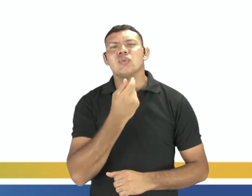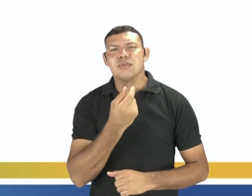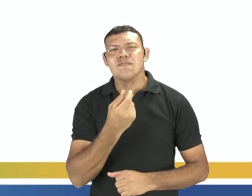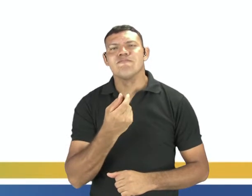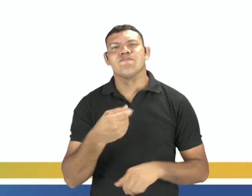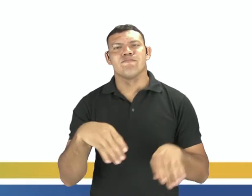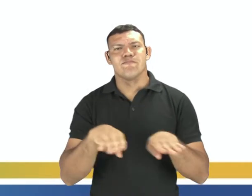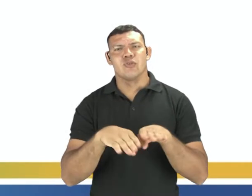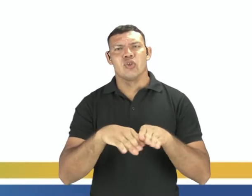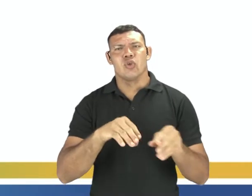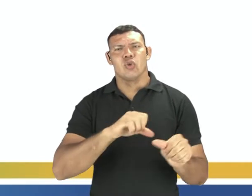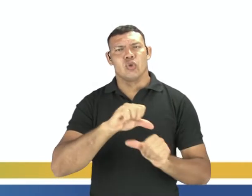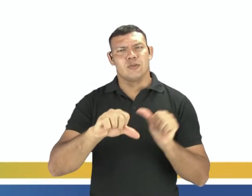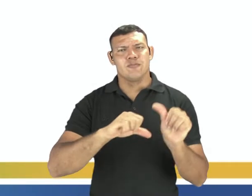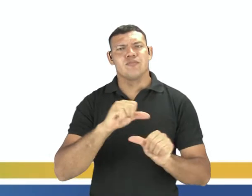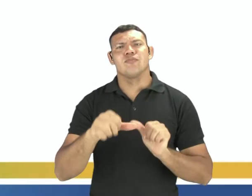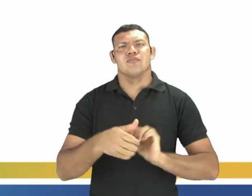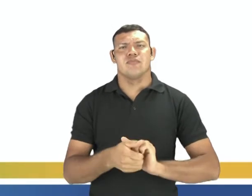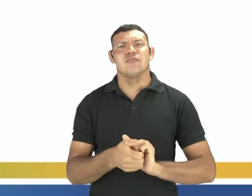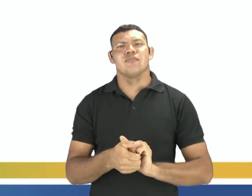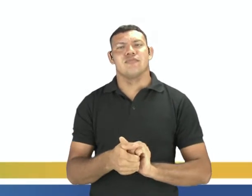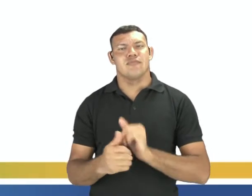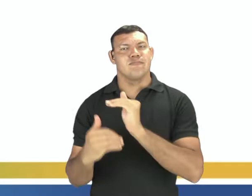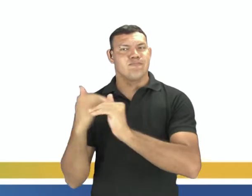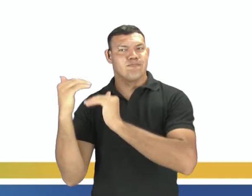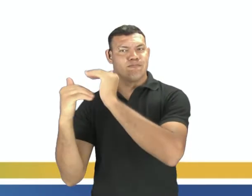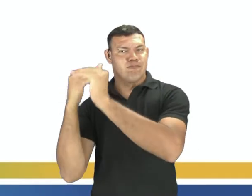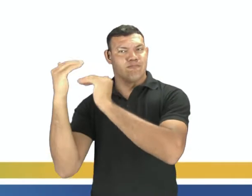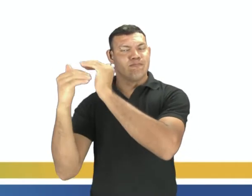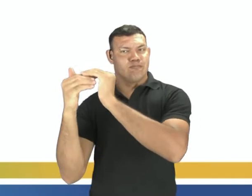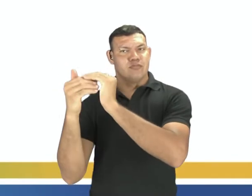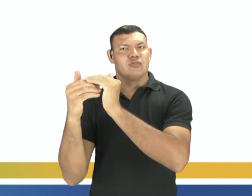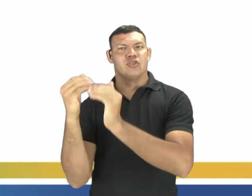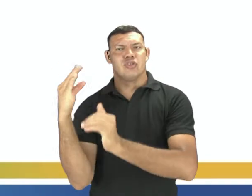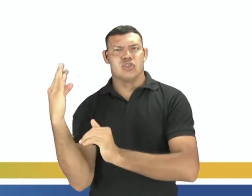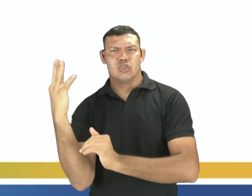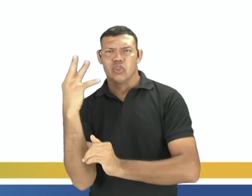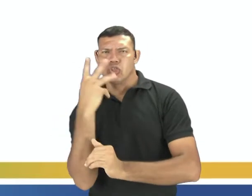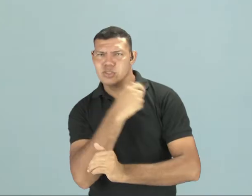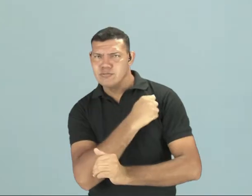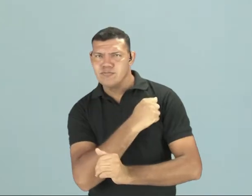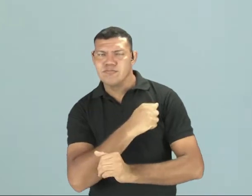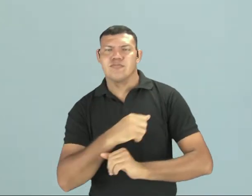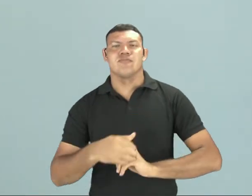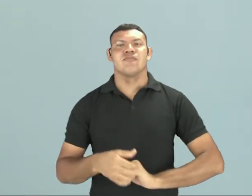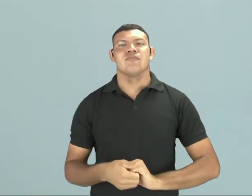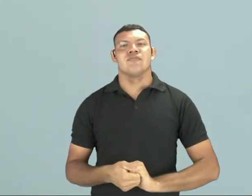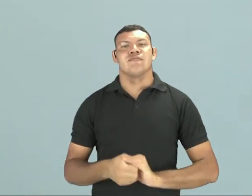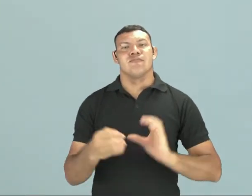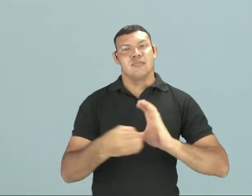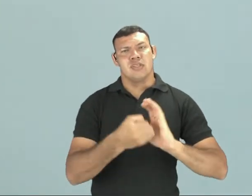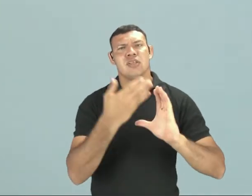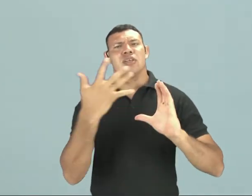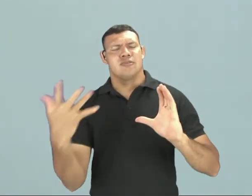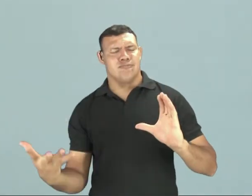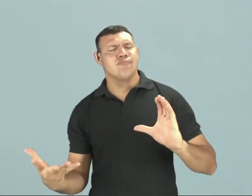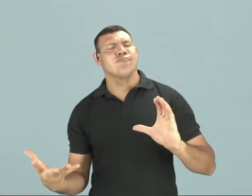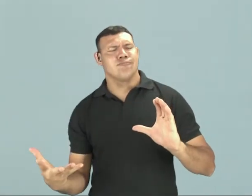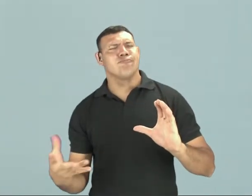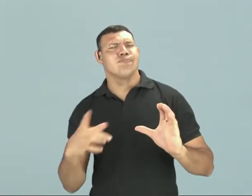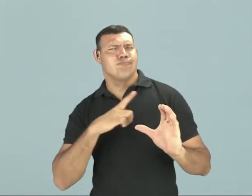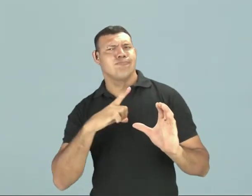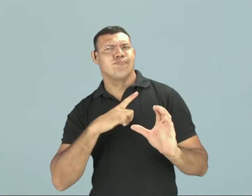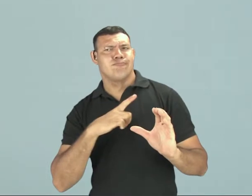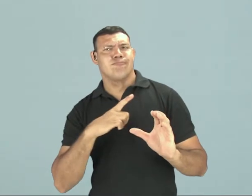O crescimento e a altura acelera. Então, essas são algumas características que podem acontecer